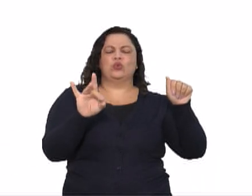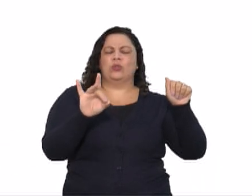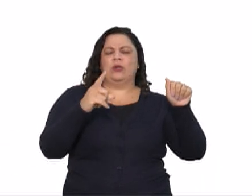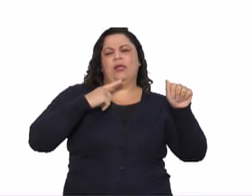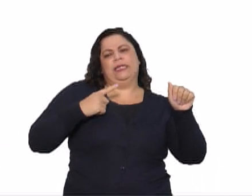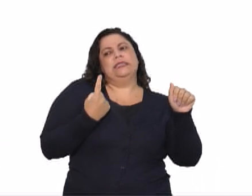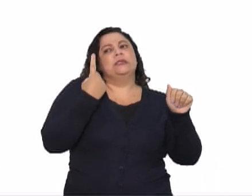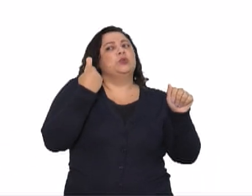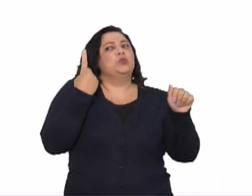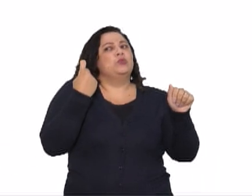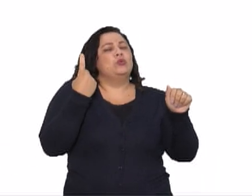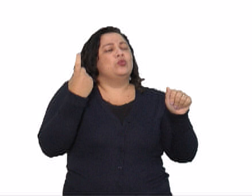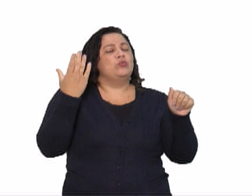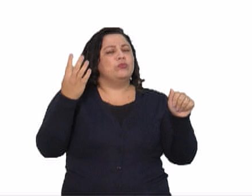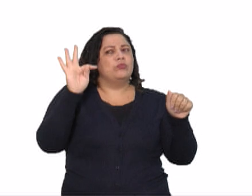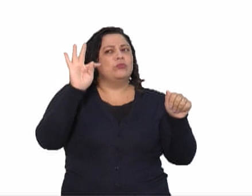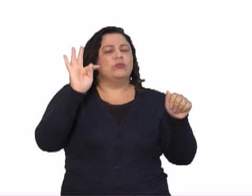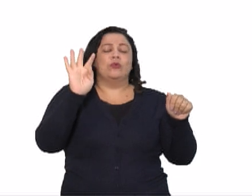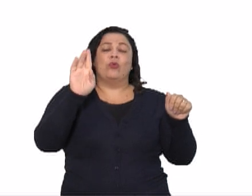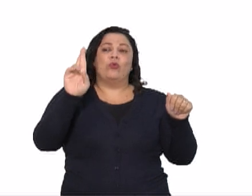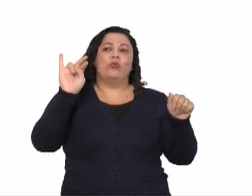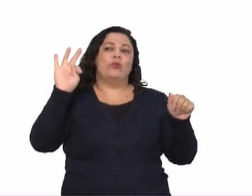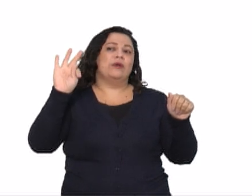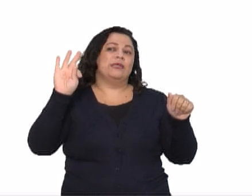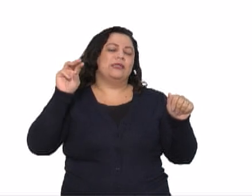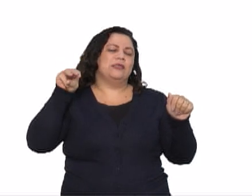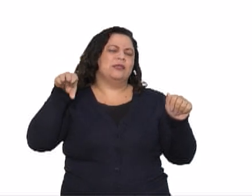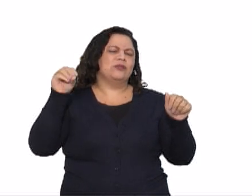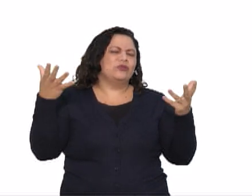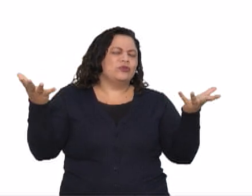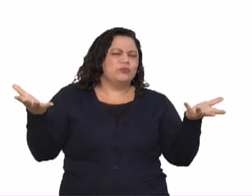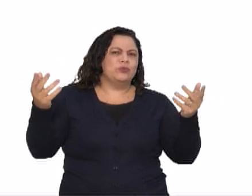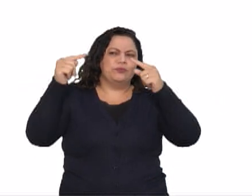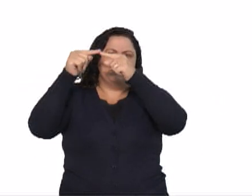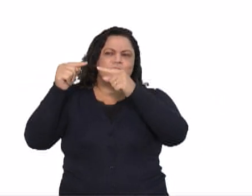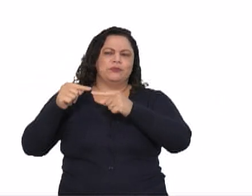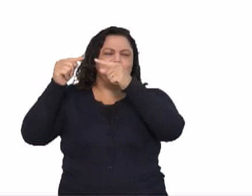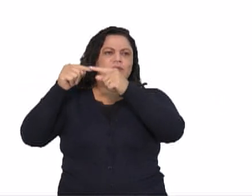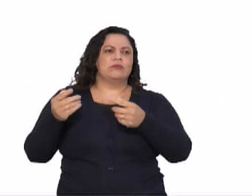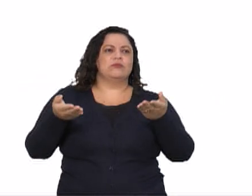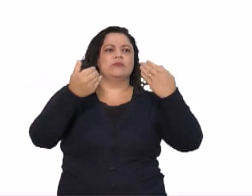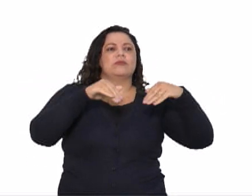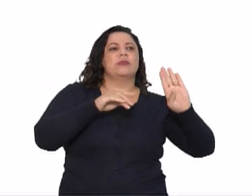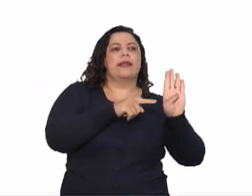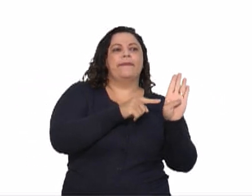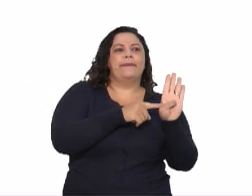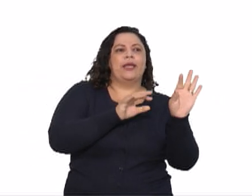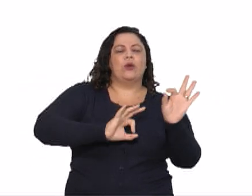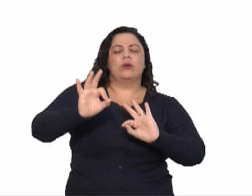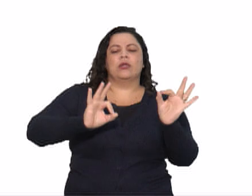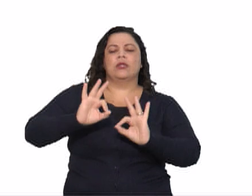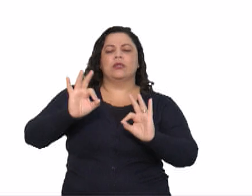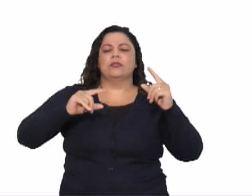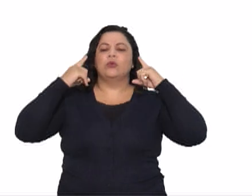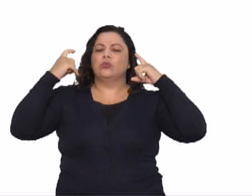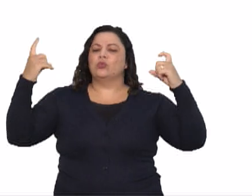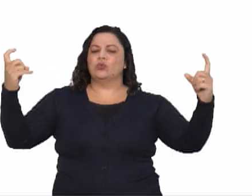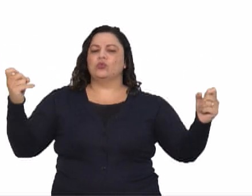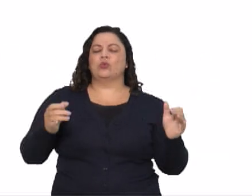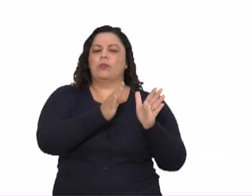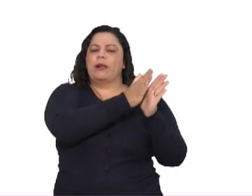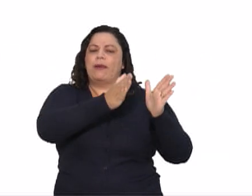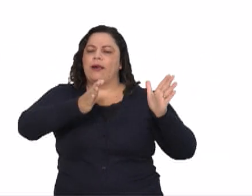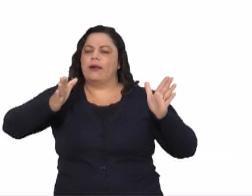músicas seguem esse padrão. B. A organização dos sons com durações diferentes, que pode ou